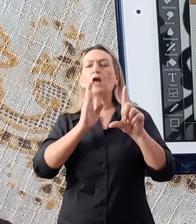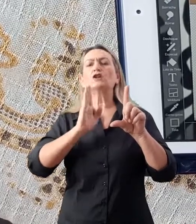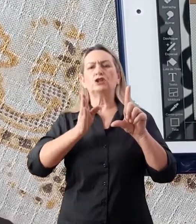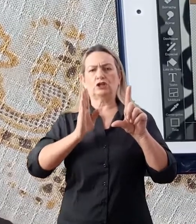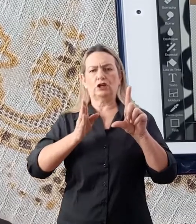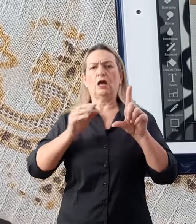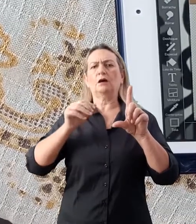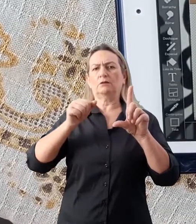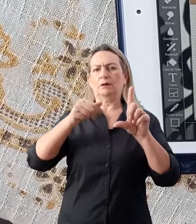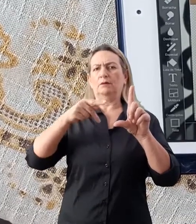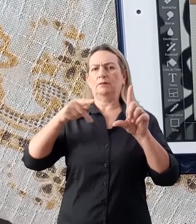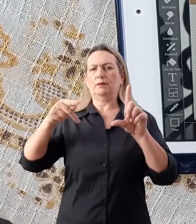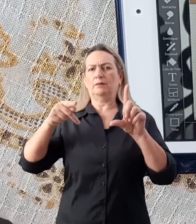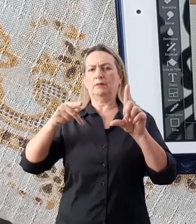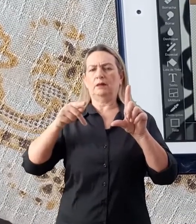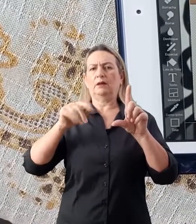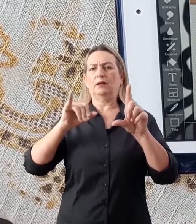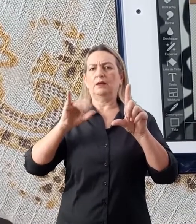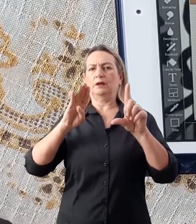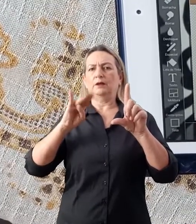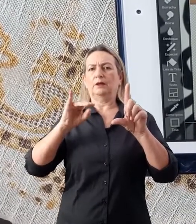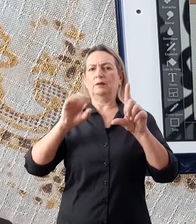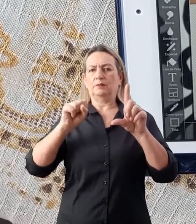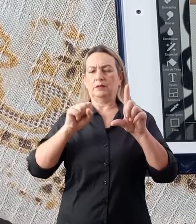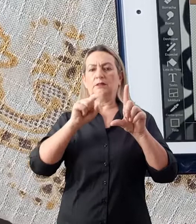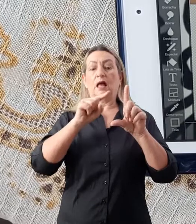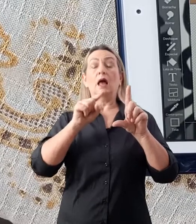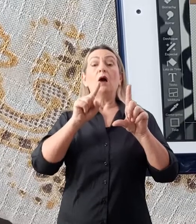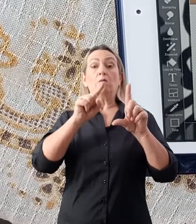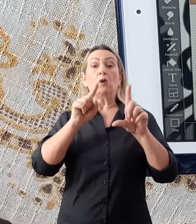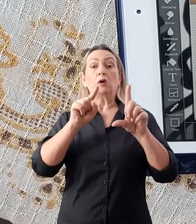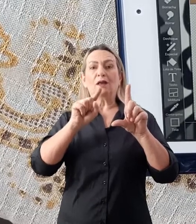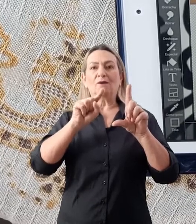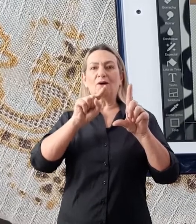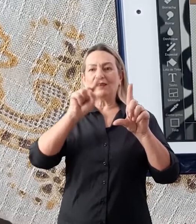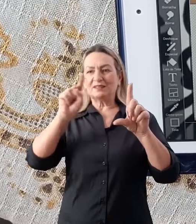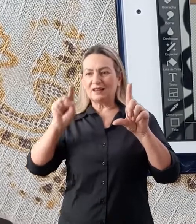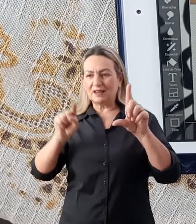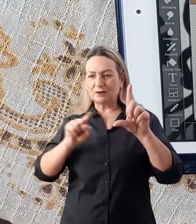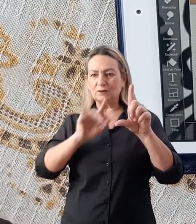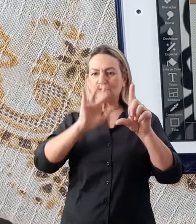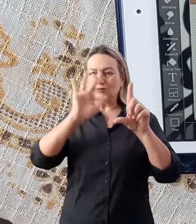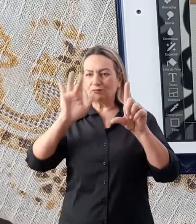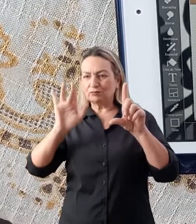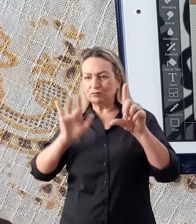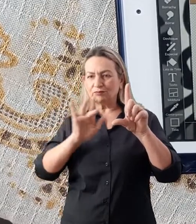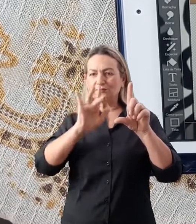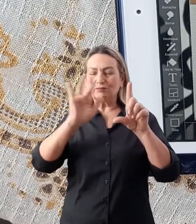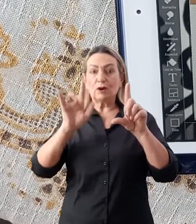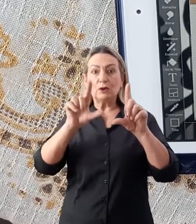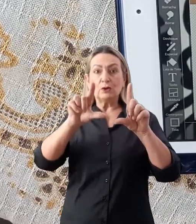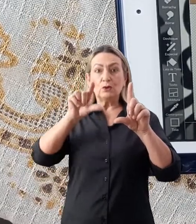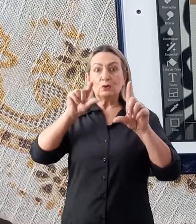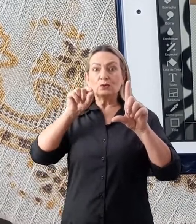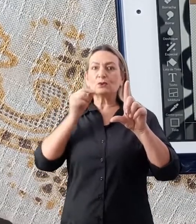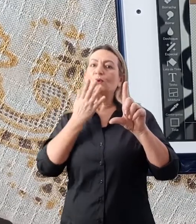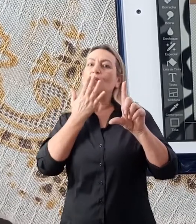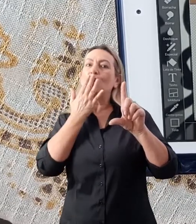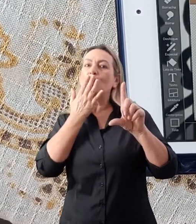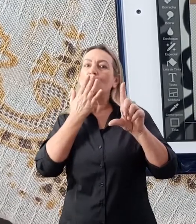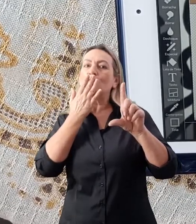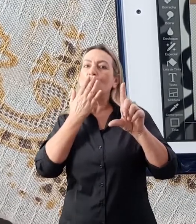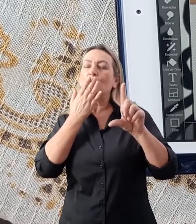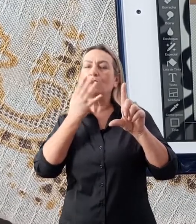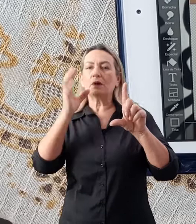Paint, mas você pode mudar a cor usando o círculo, você saber qual tom você vai querer.